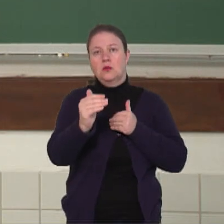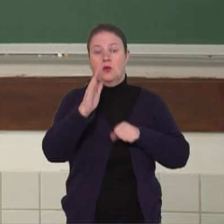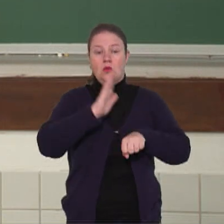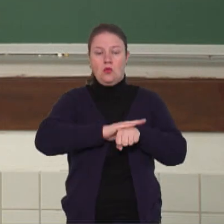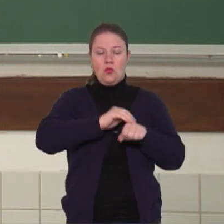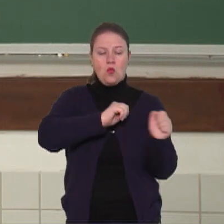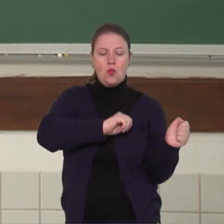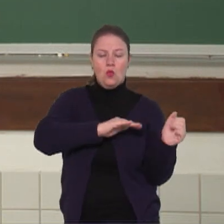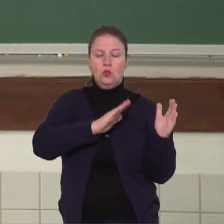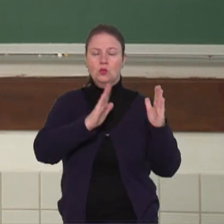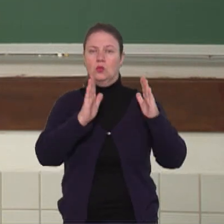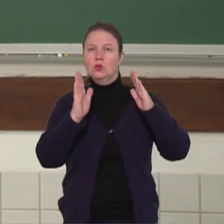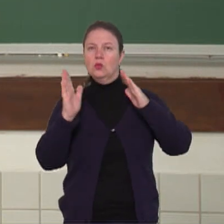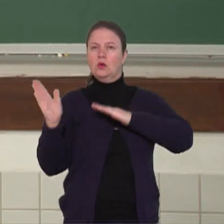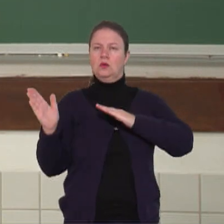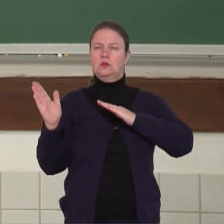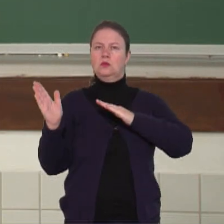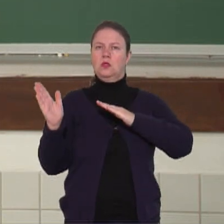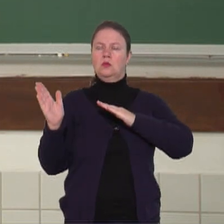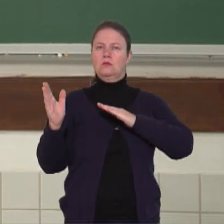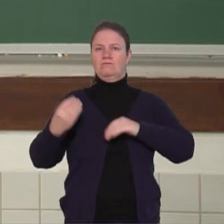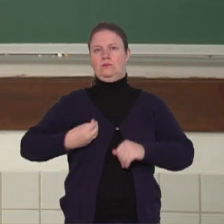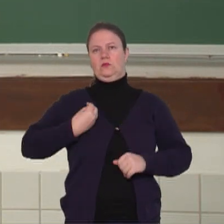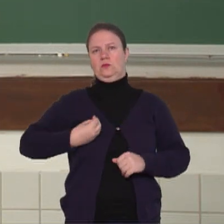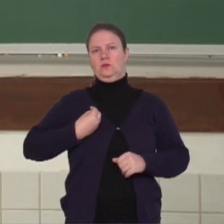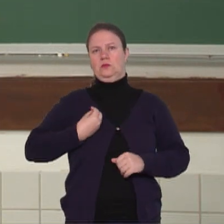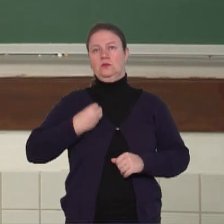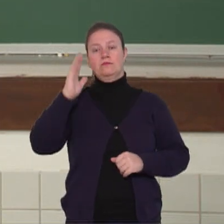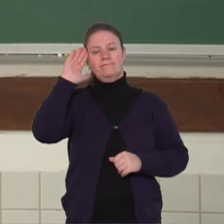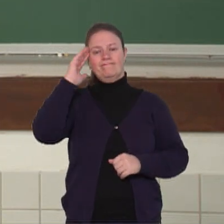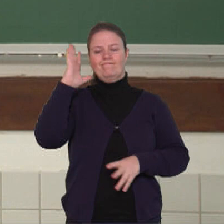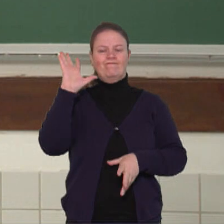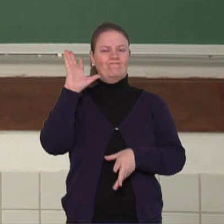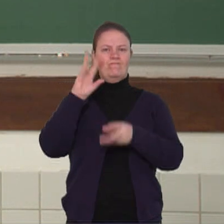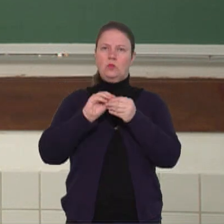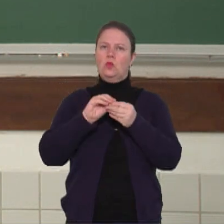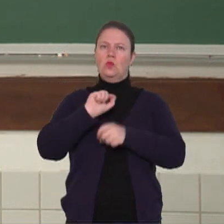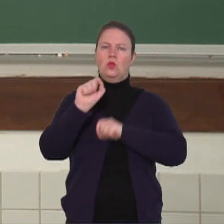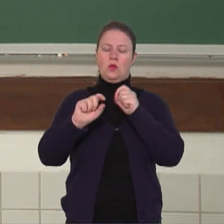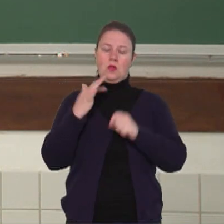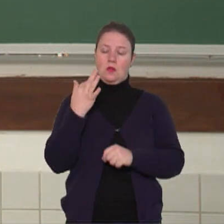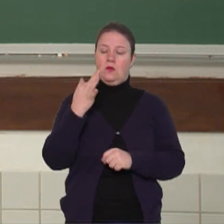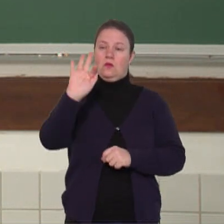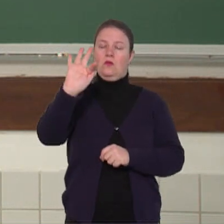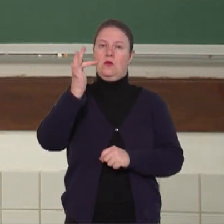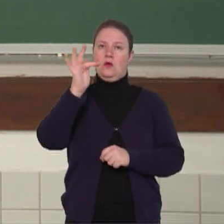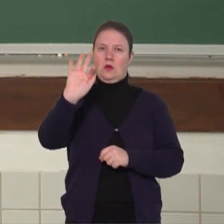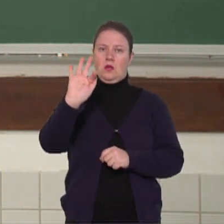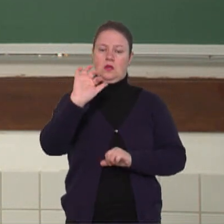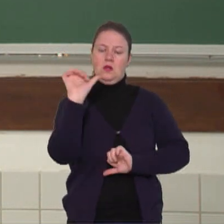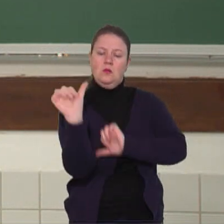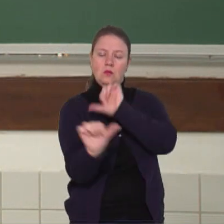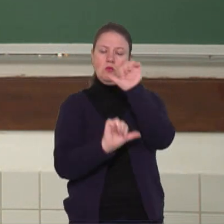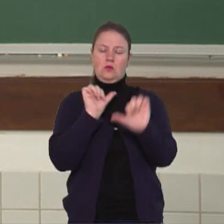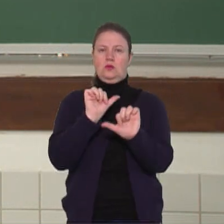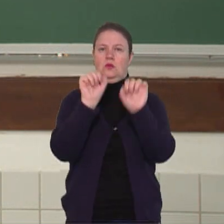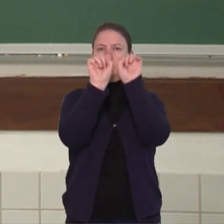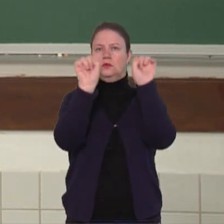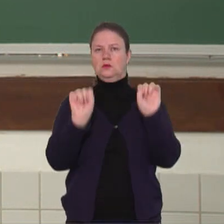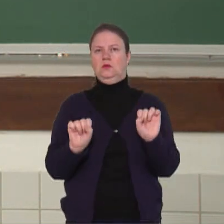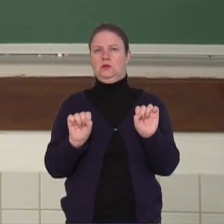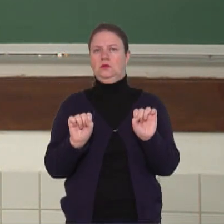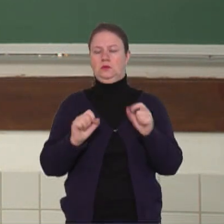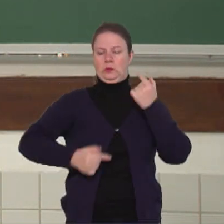Napoleônica, a gente vai entender um pouco melhor como a França deixou de ser monárquica, se tornou uma república e novamente volta